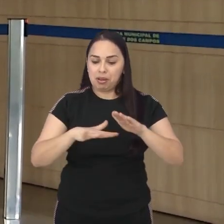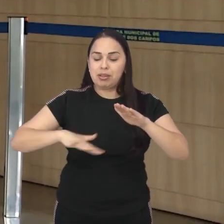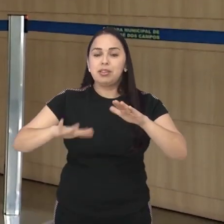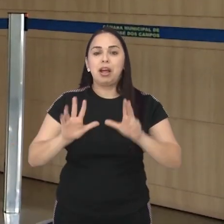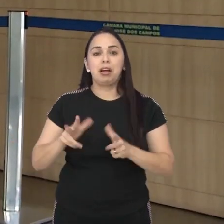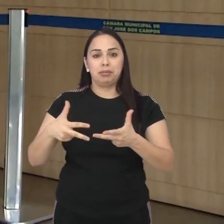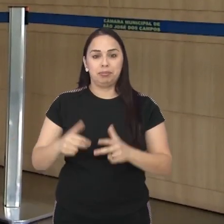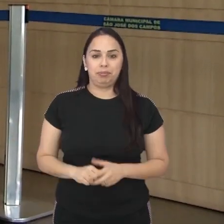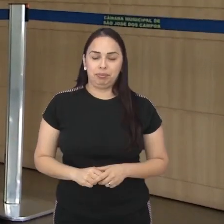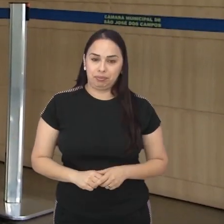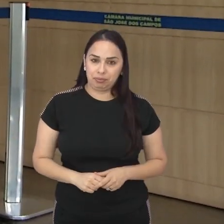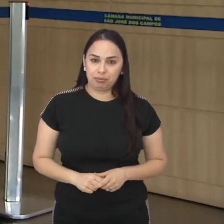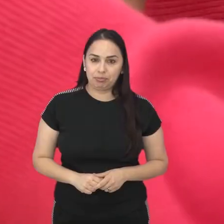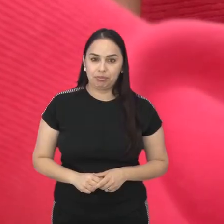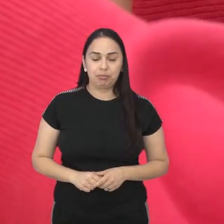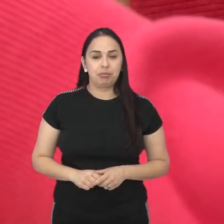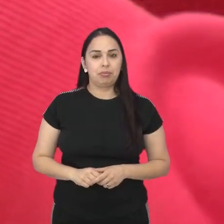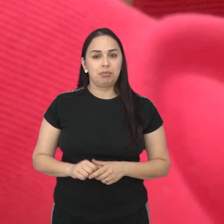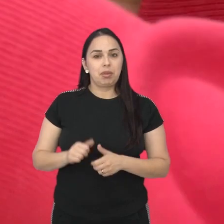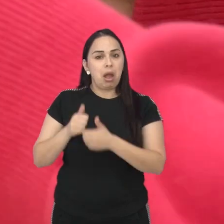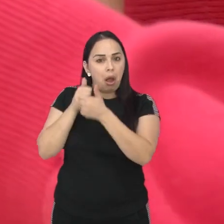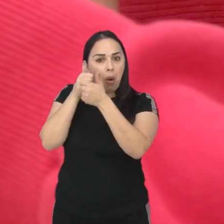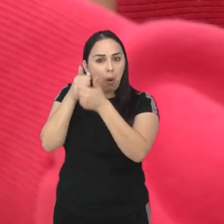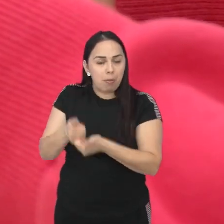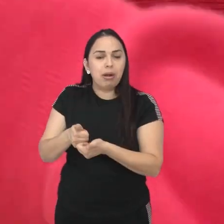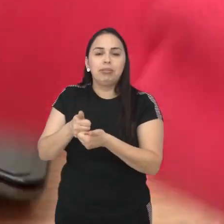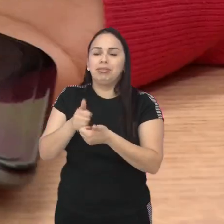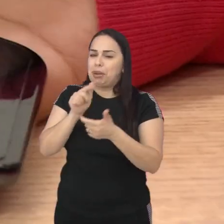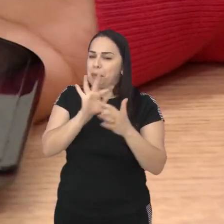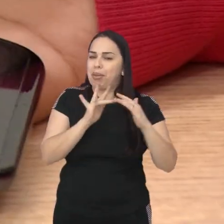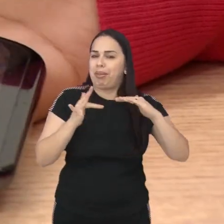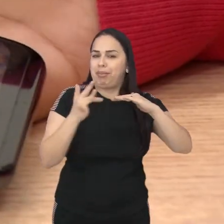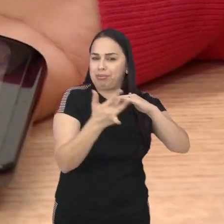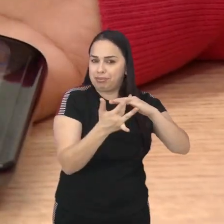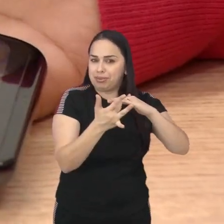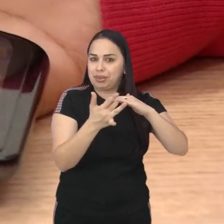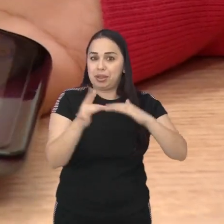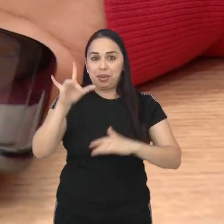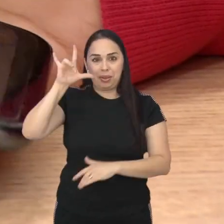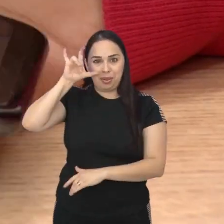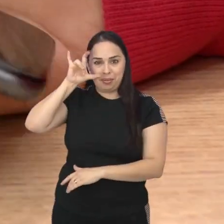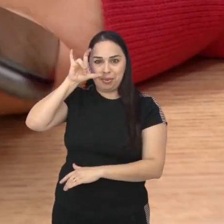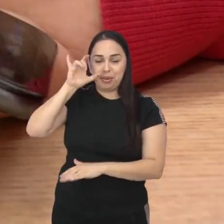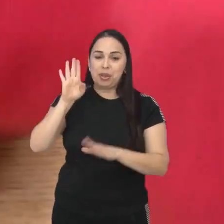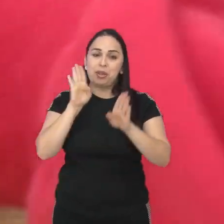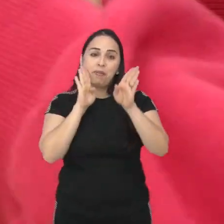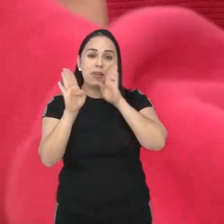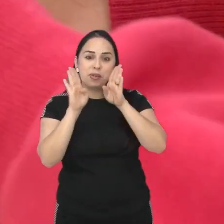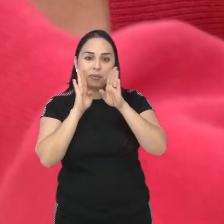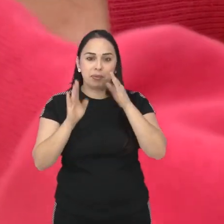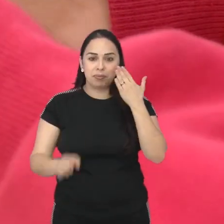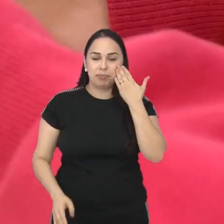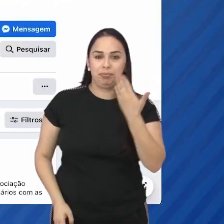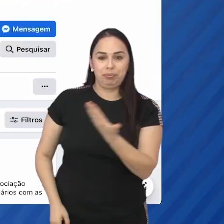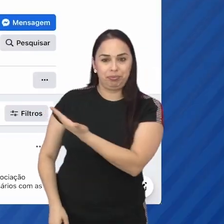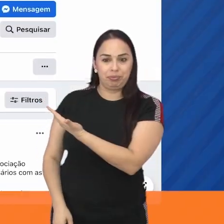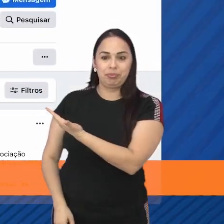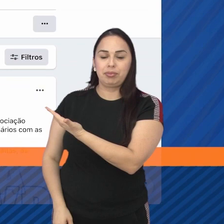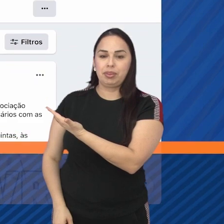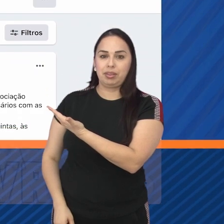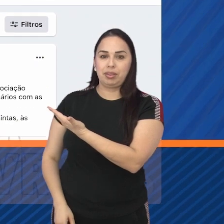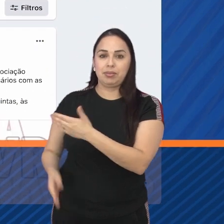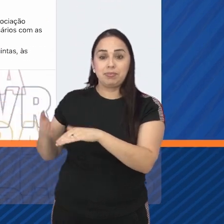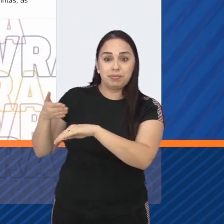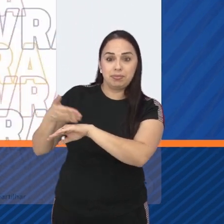do prédio do Legislativo. E acompanhe a Câmara também nas redes sociais, pelo nosso Instagram e Facebook.